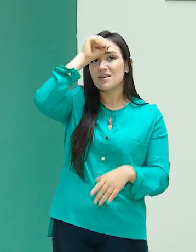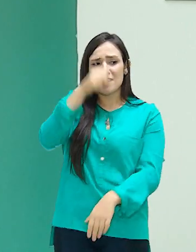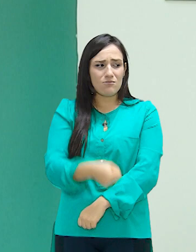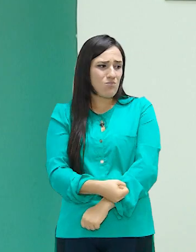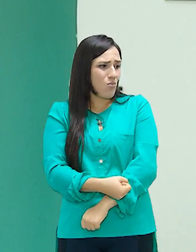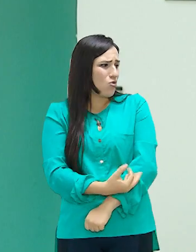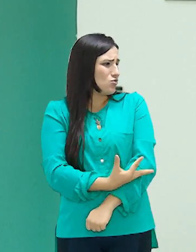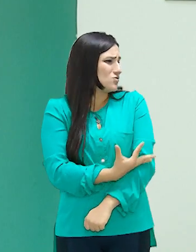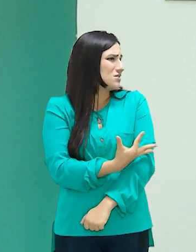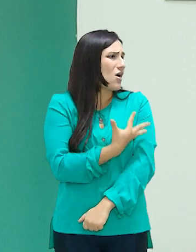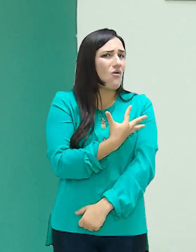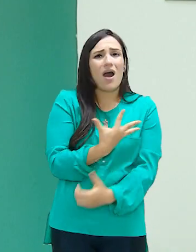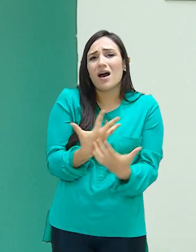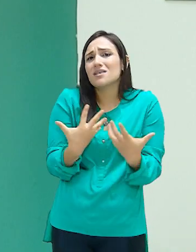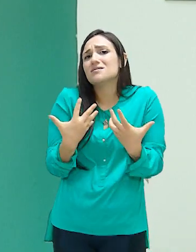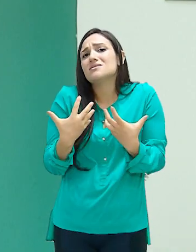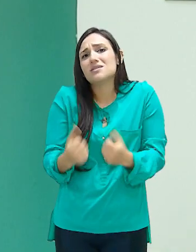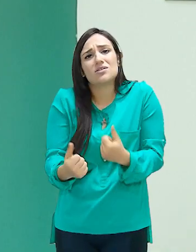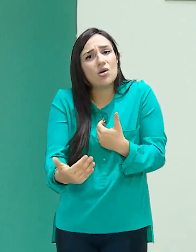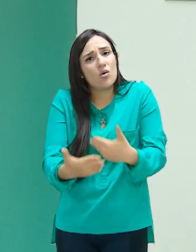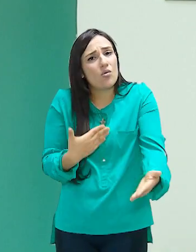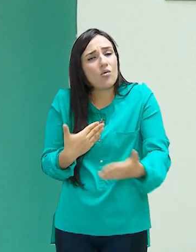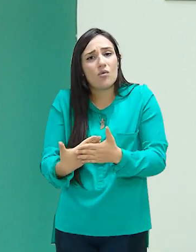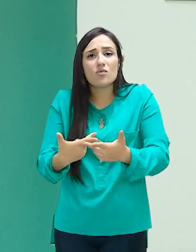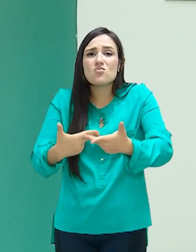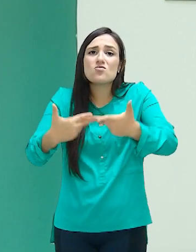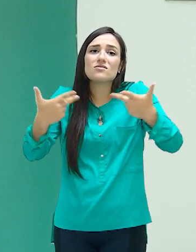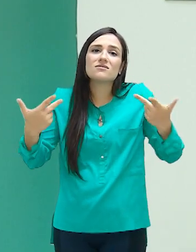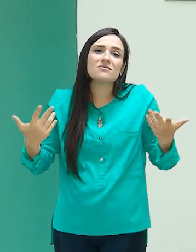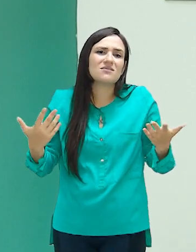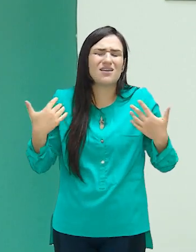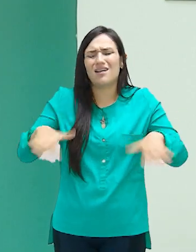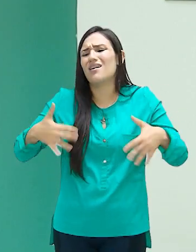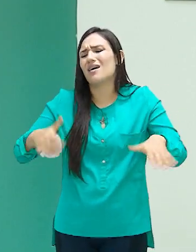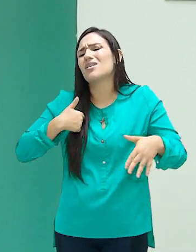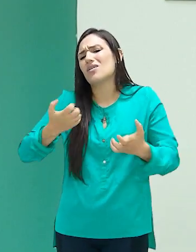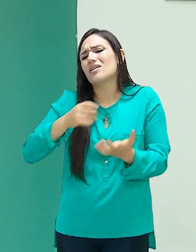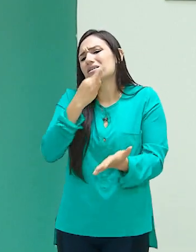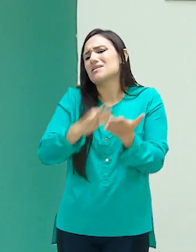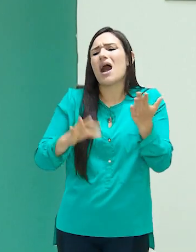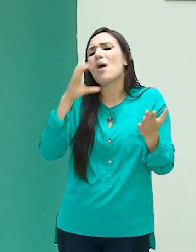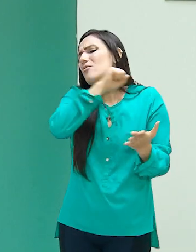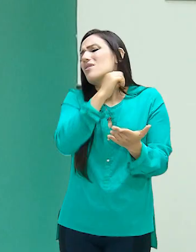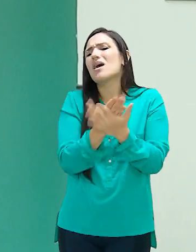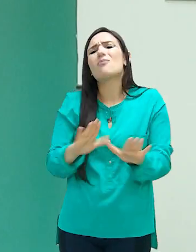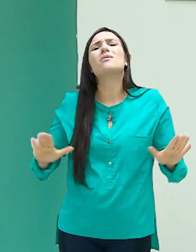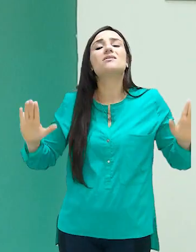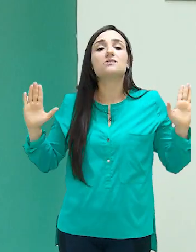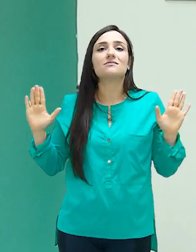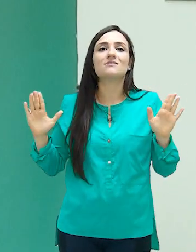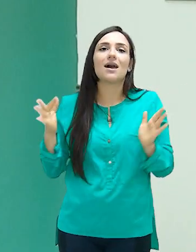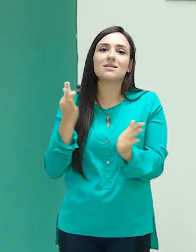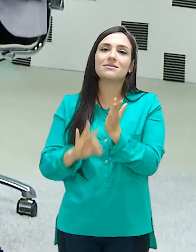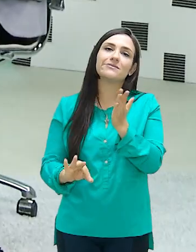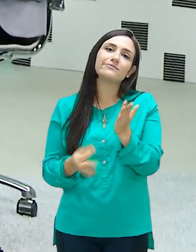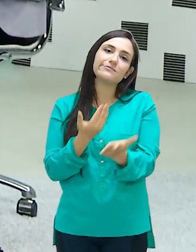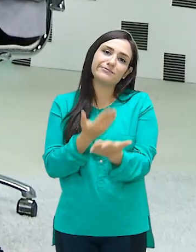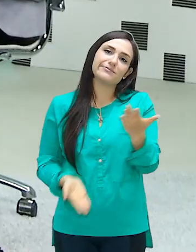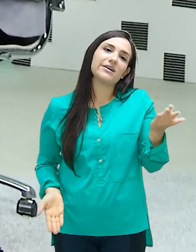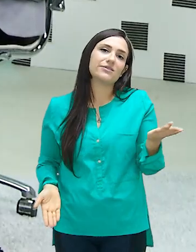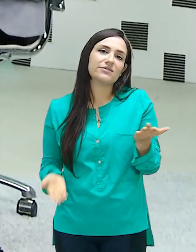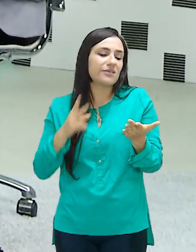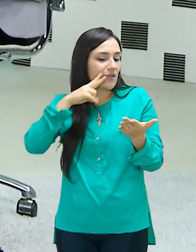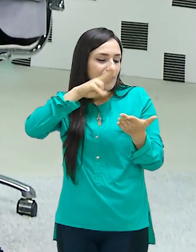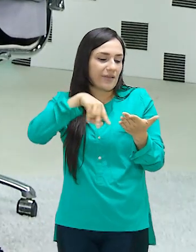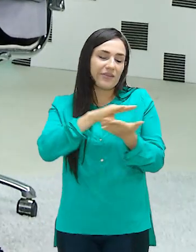calor daquela emoção, ele também acaba assim, querendo desesperado, vou assinar para acabar com tudo isso, e assina.